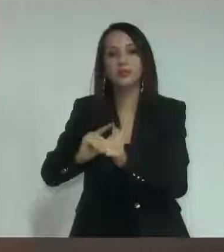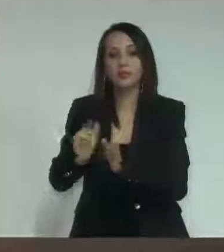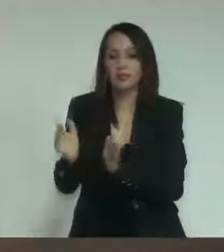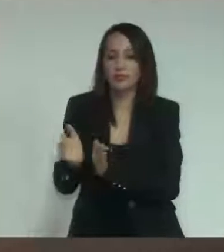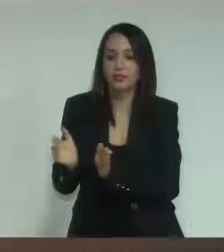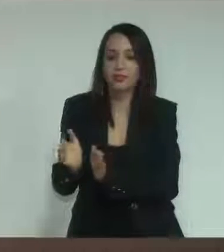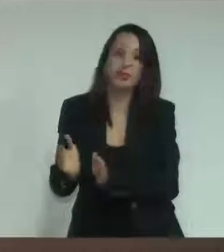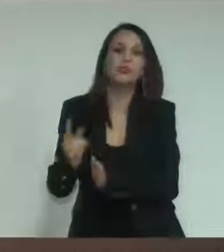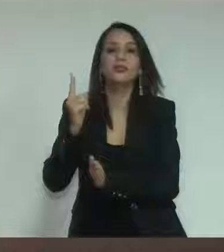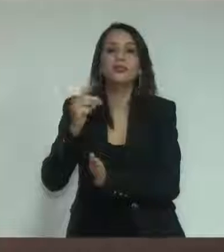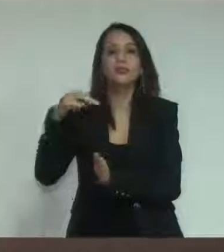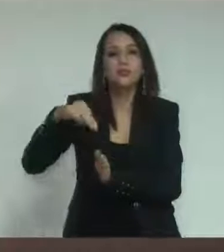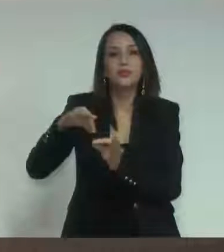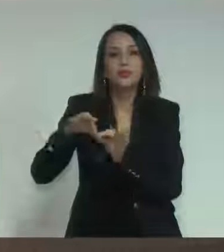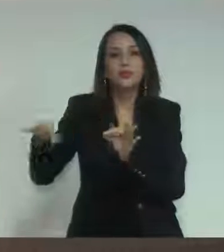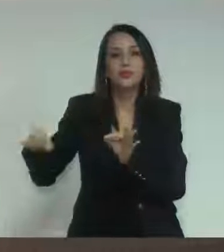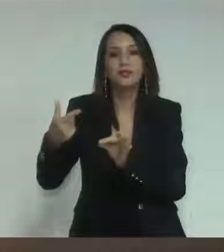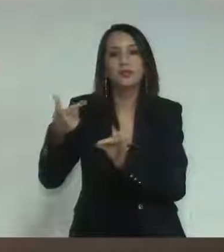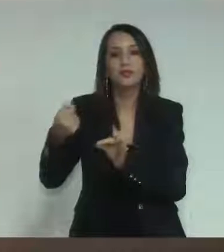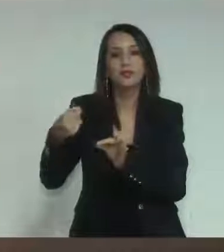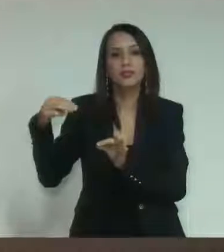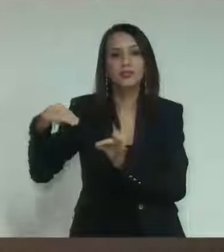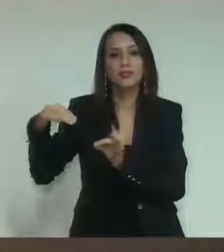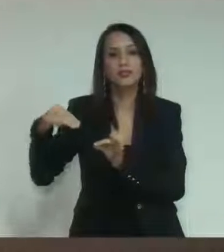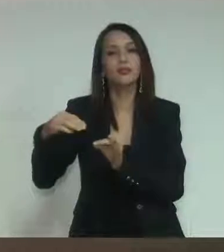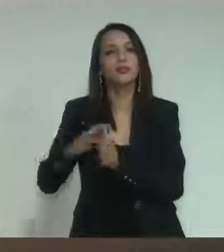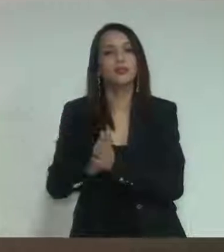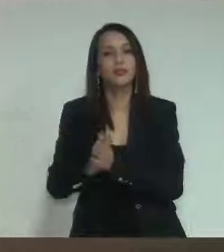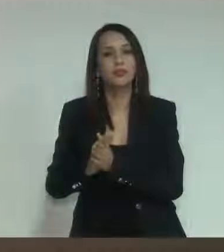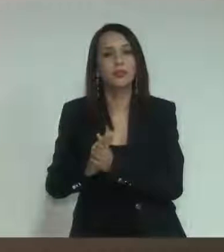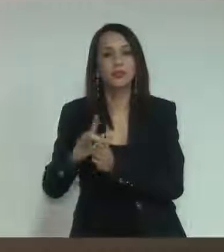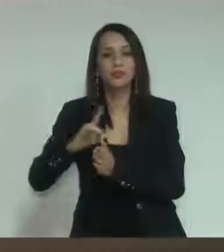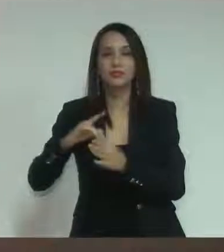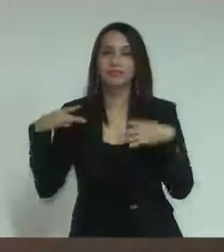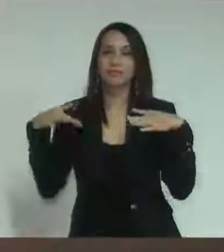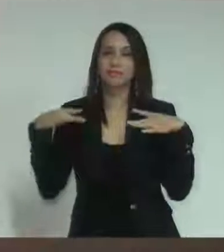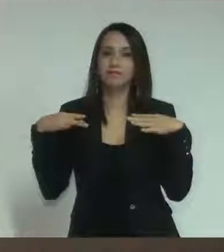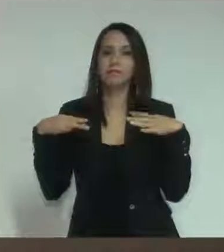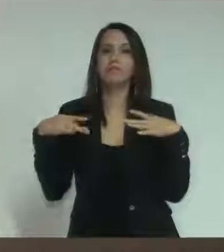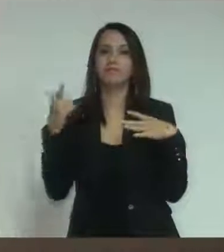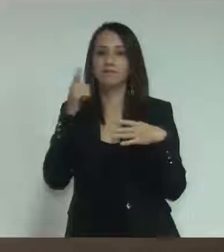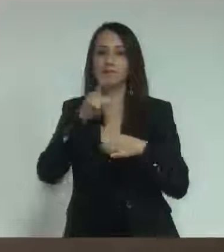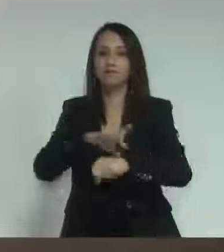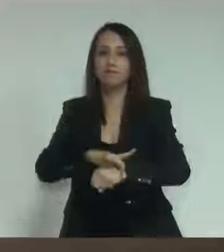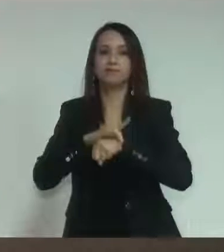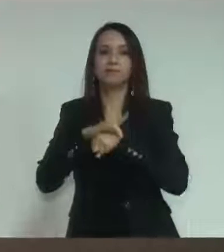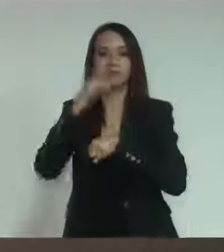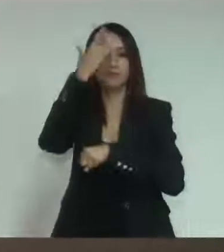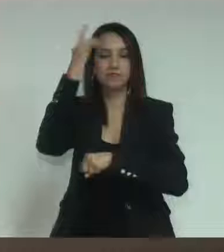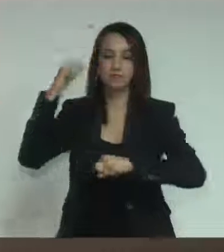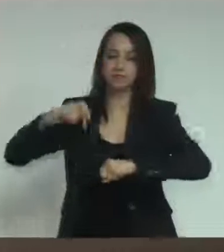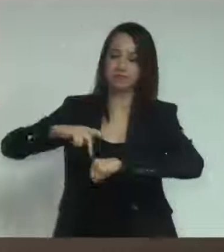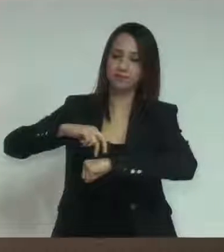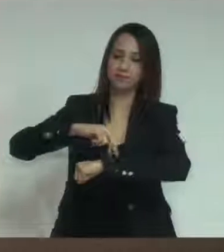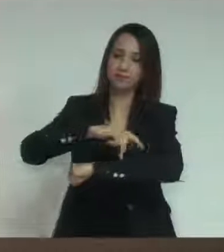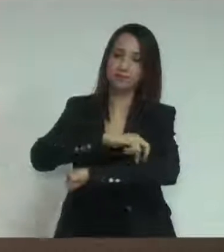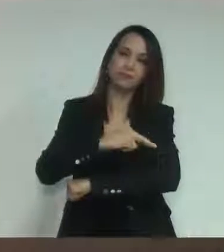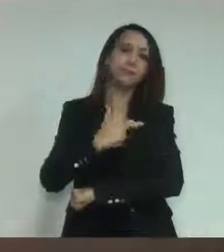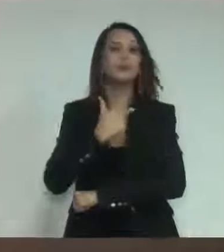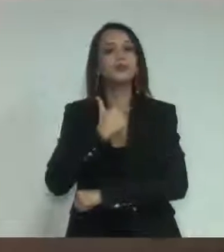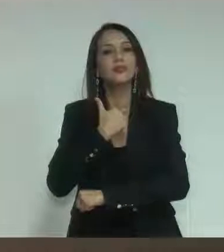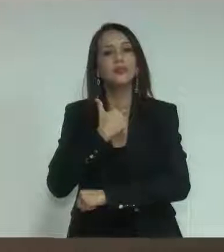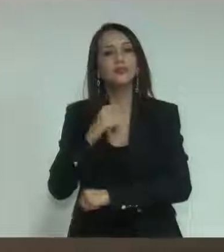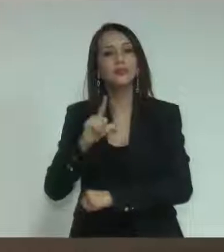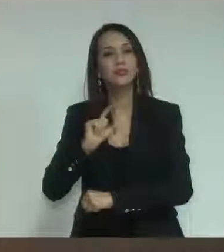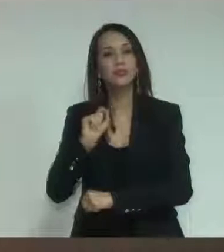de 1,20 m, em condições de segurança e conforto para a circulação do pedestre. Além da, não pode faltar